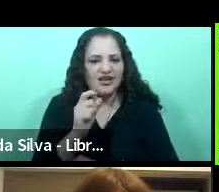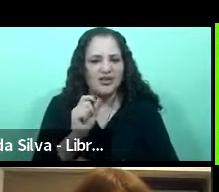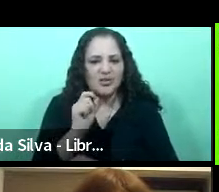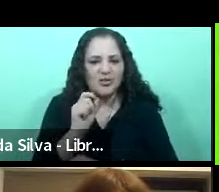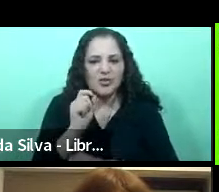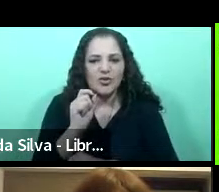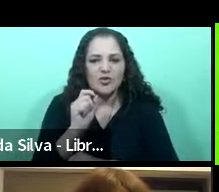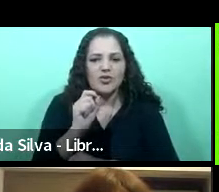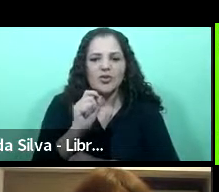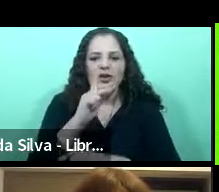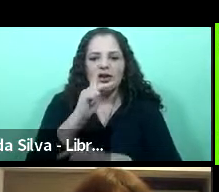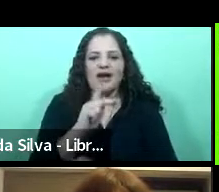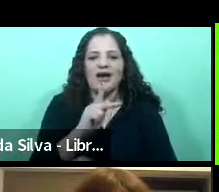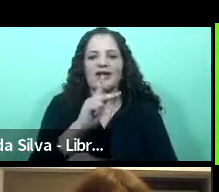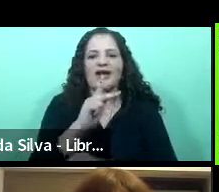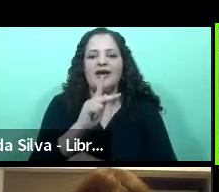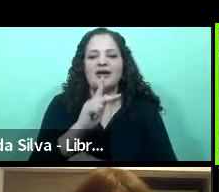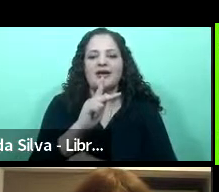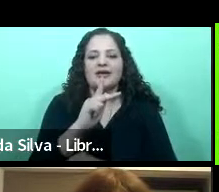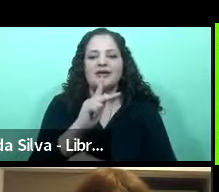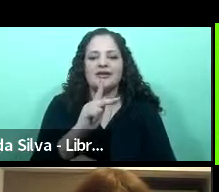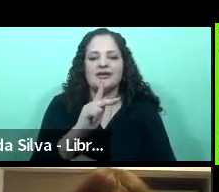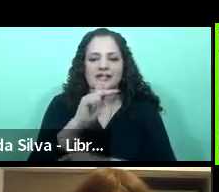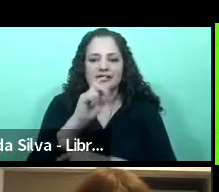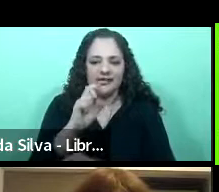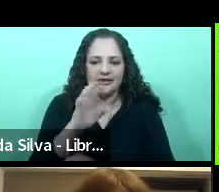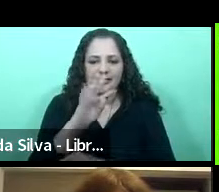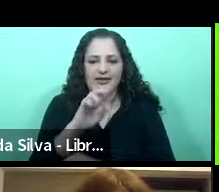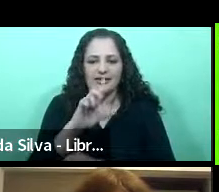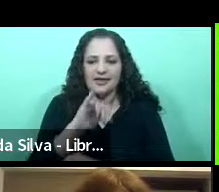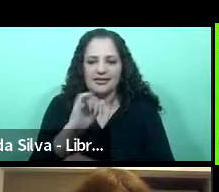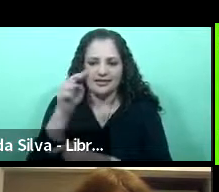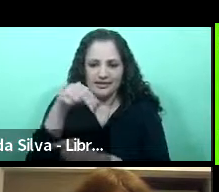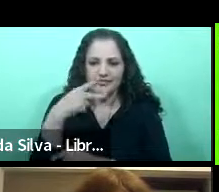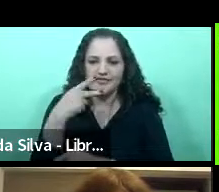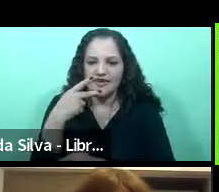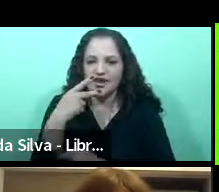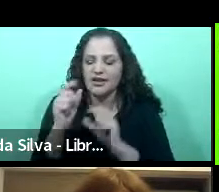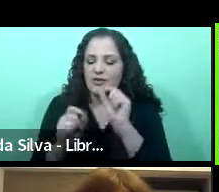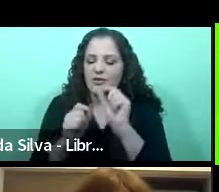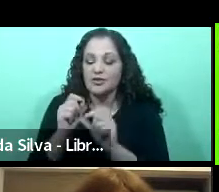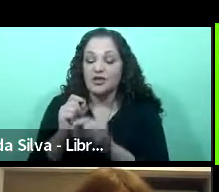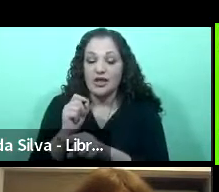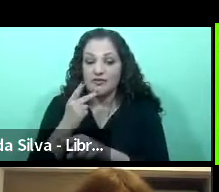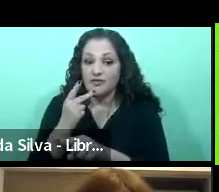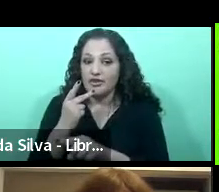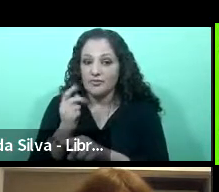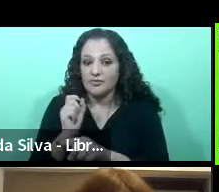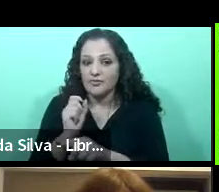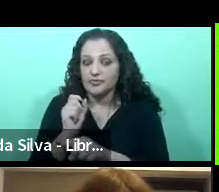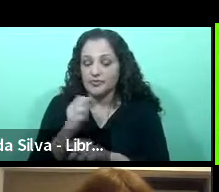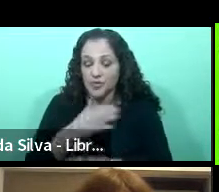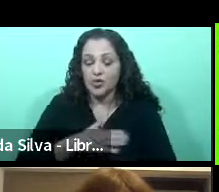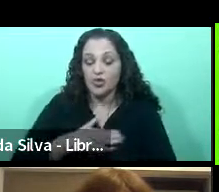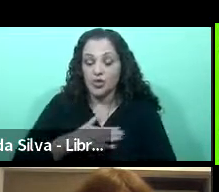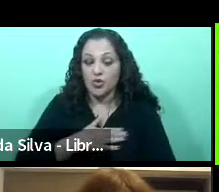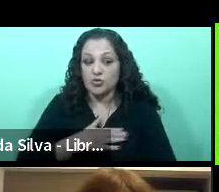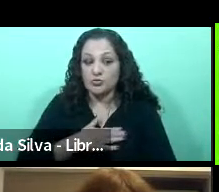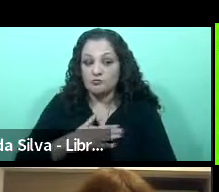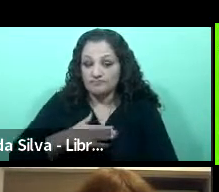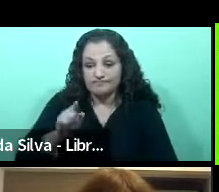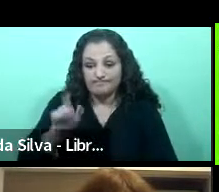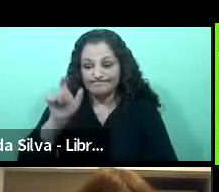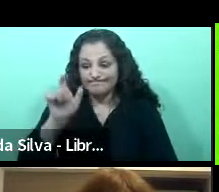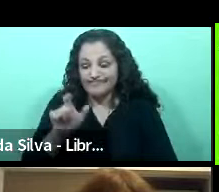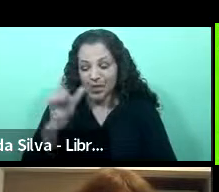de semeadura. Então, eu gosto muito dessa passagem, que ela vai dizer o seguinte, e que, para mim, ela é um